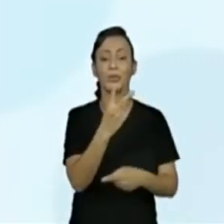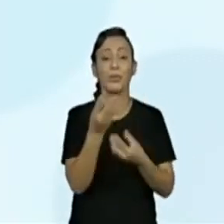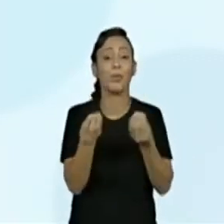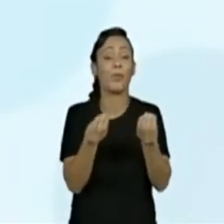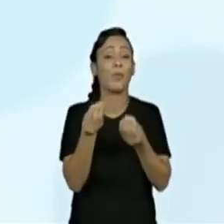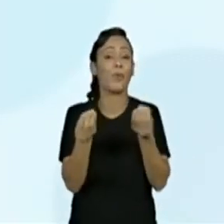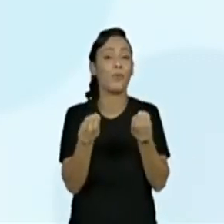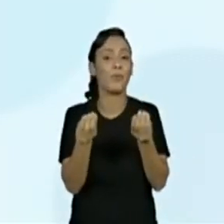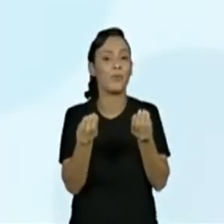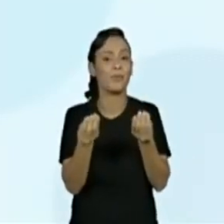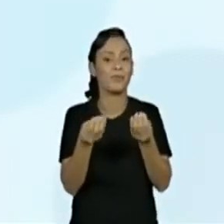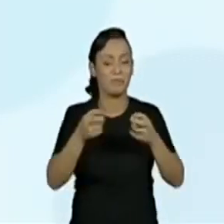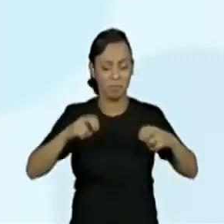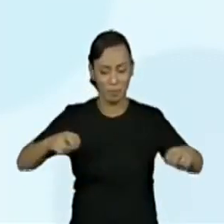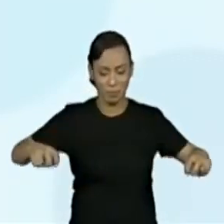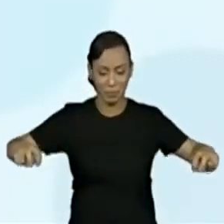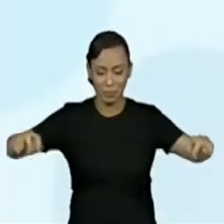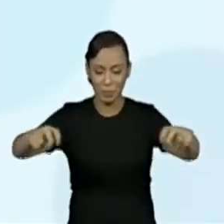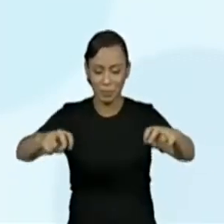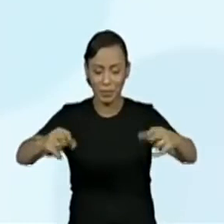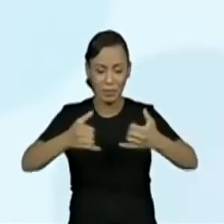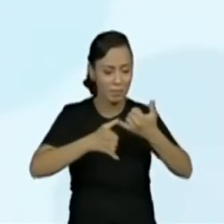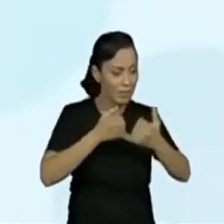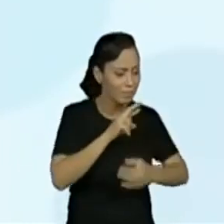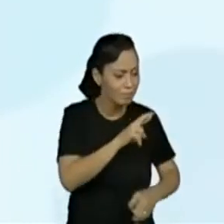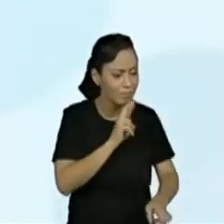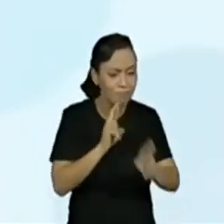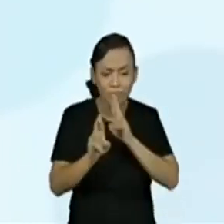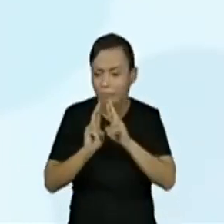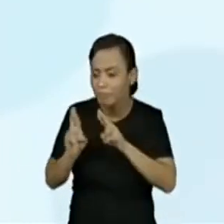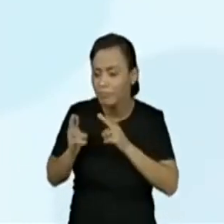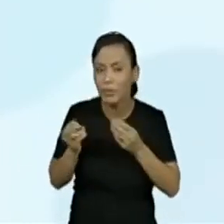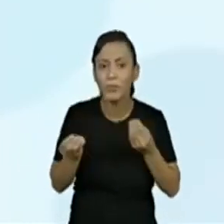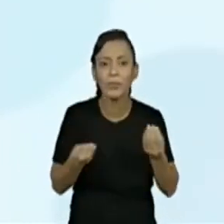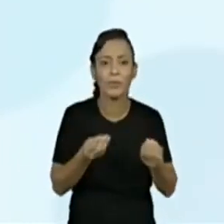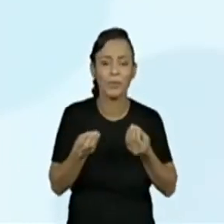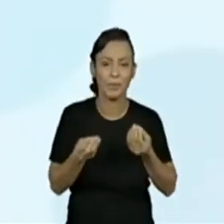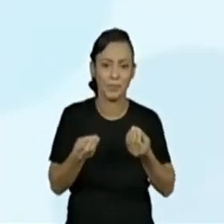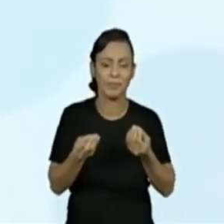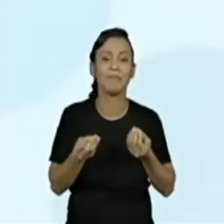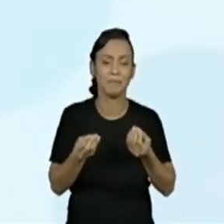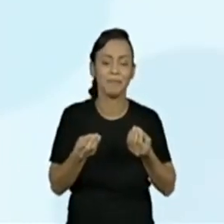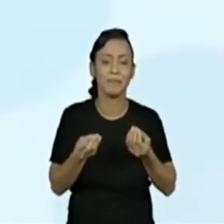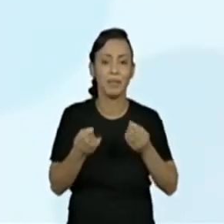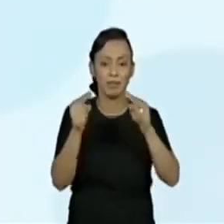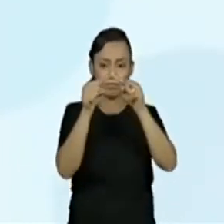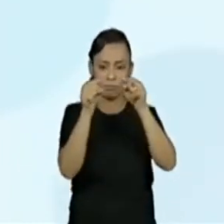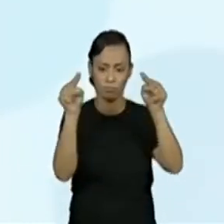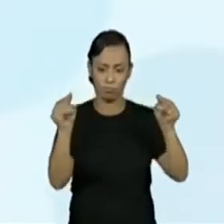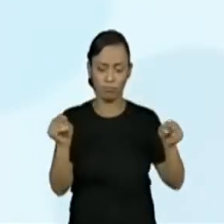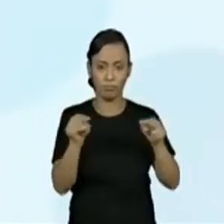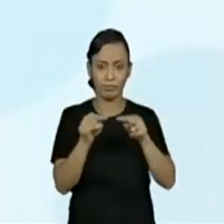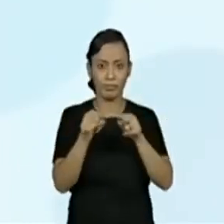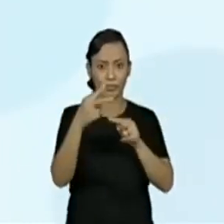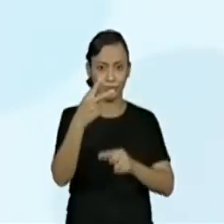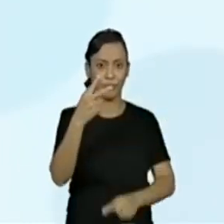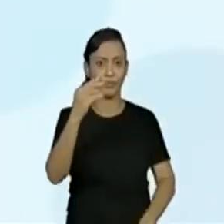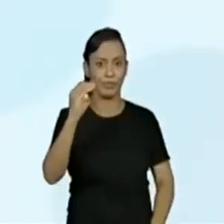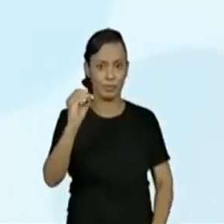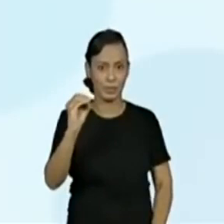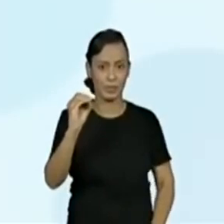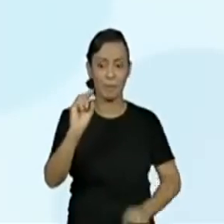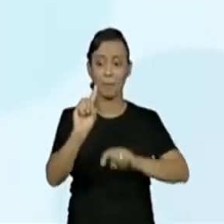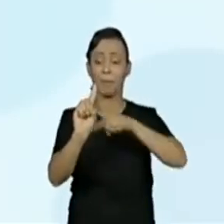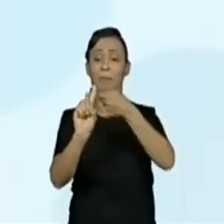na roda. Nós vamos aí dar sequência. Vamos ver se eu já tenho 20. Agora eu acrescento mais